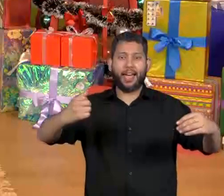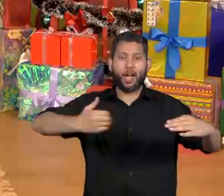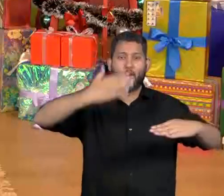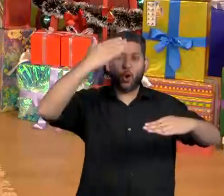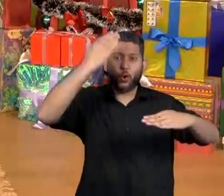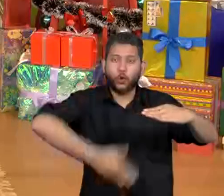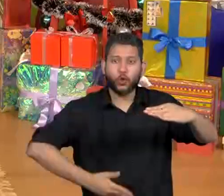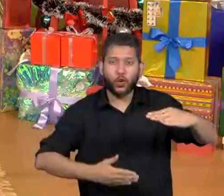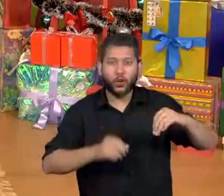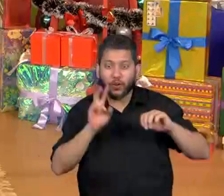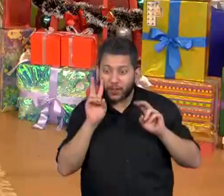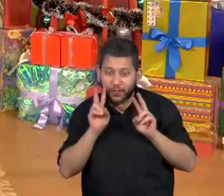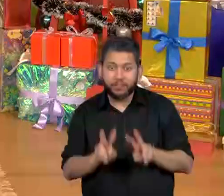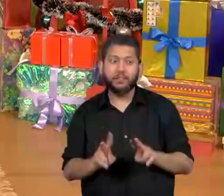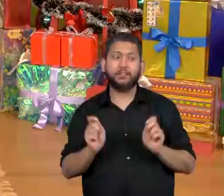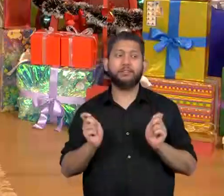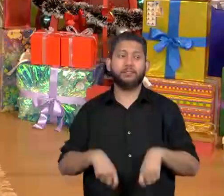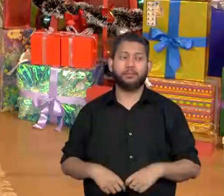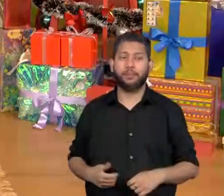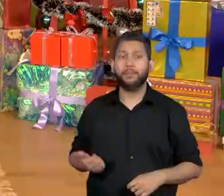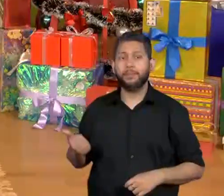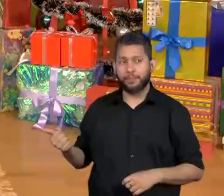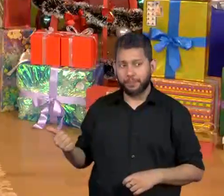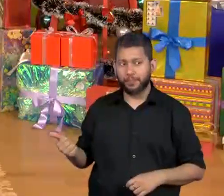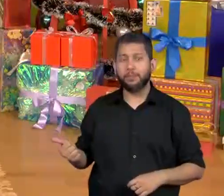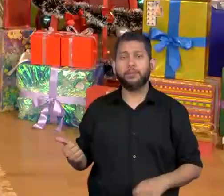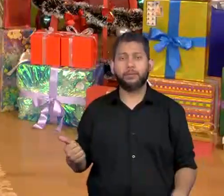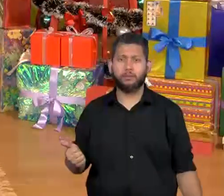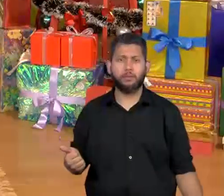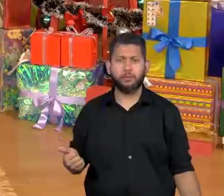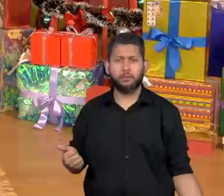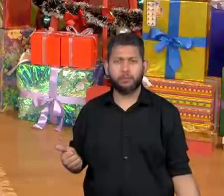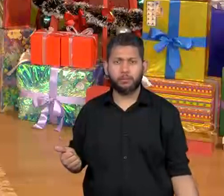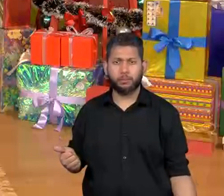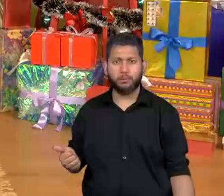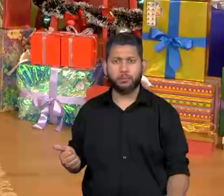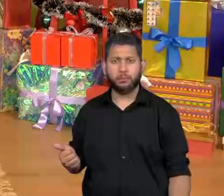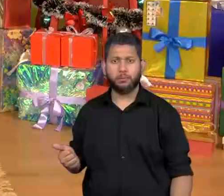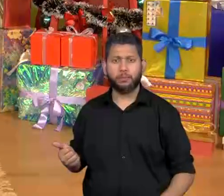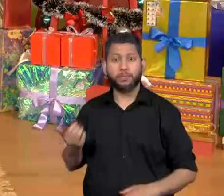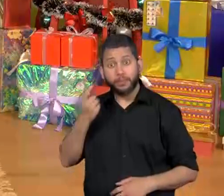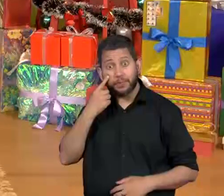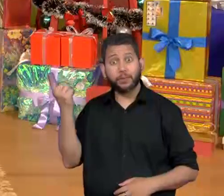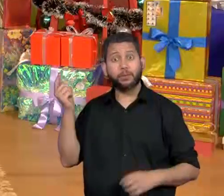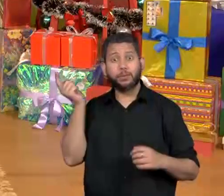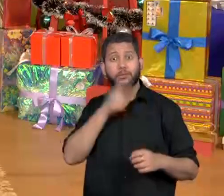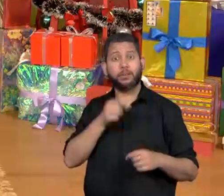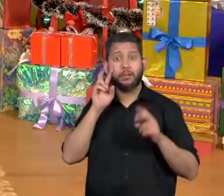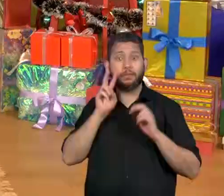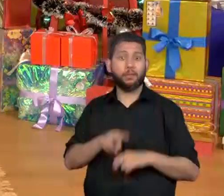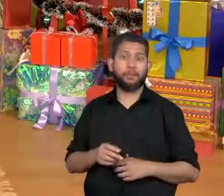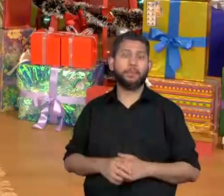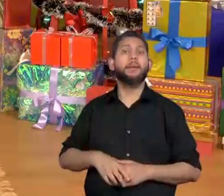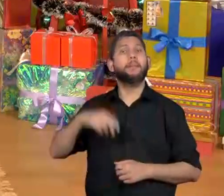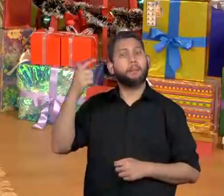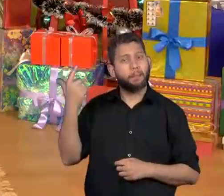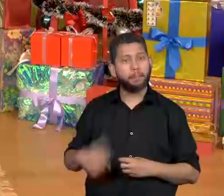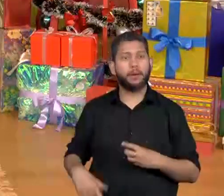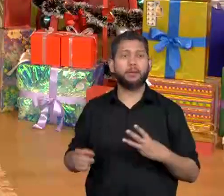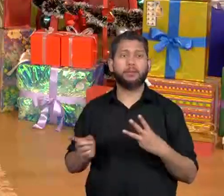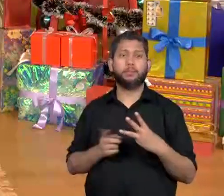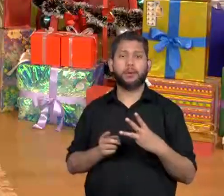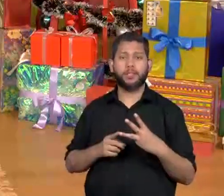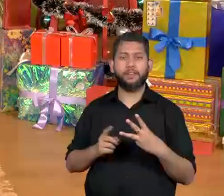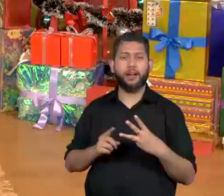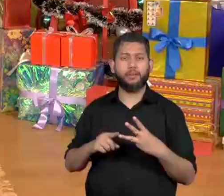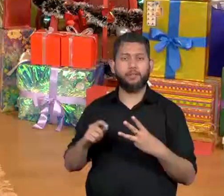as veríamos ali. Exato. A gente não ia conseguir enxergar, né, essas uhum. raízes. Muito bom. Tem mais um VT, Pro, VT3.